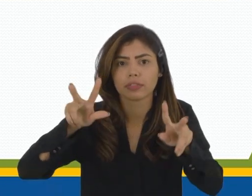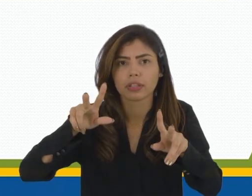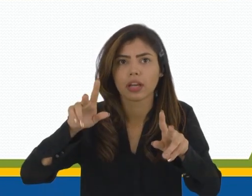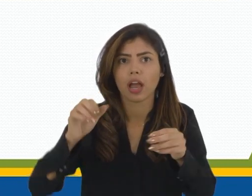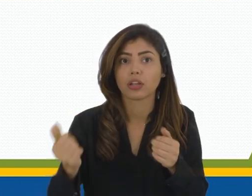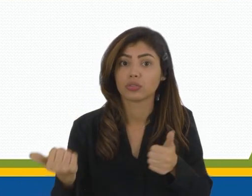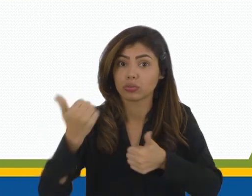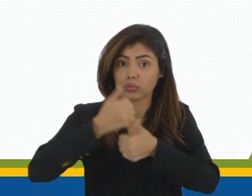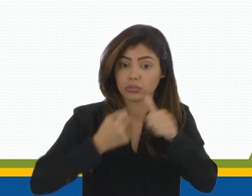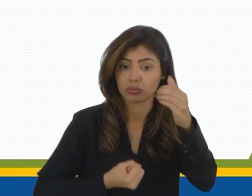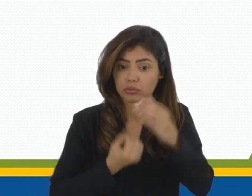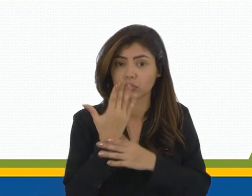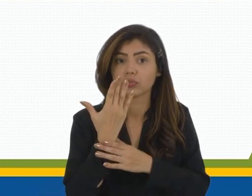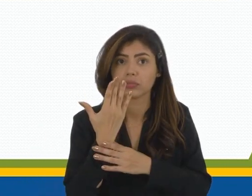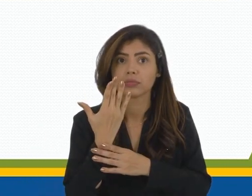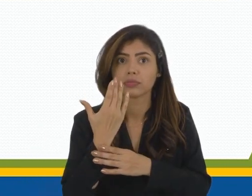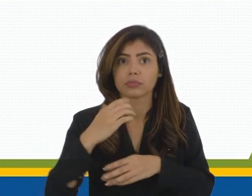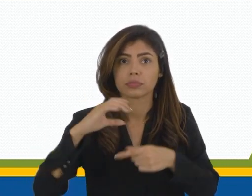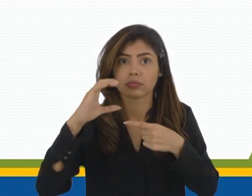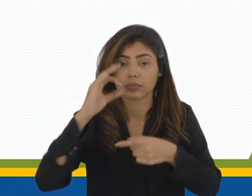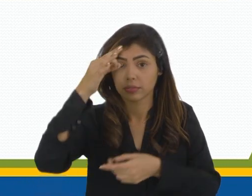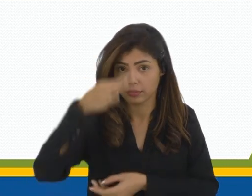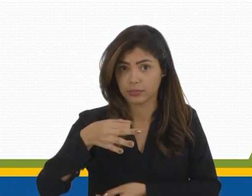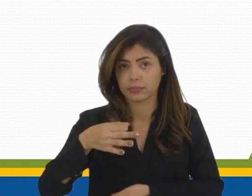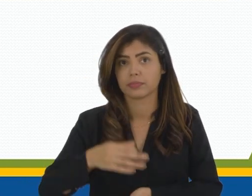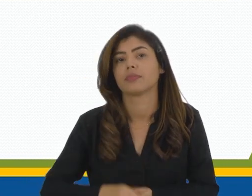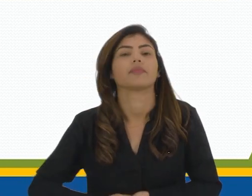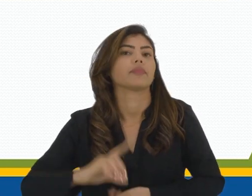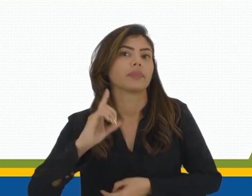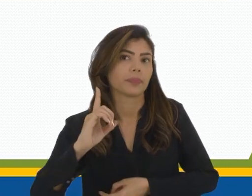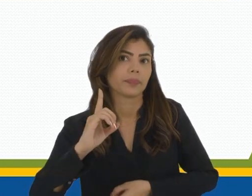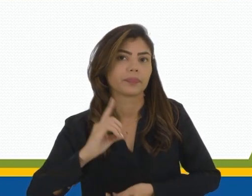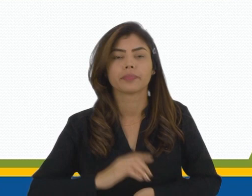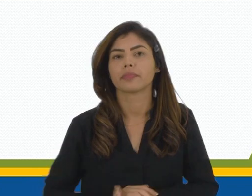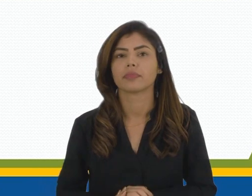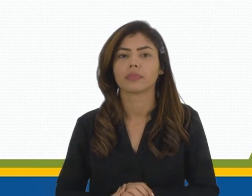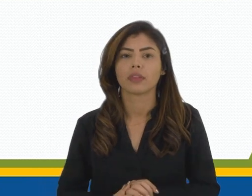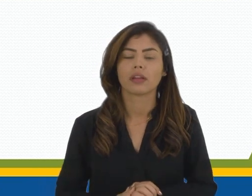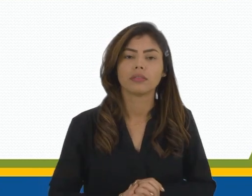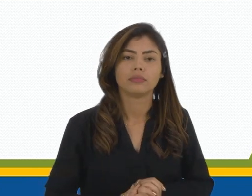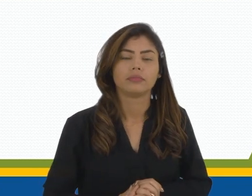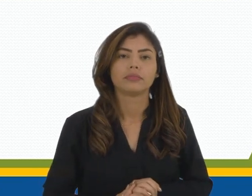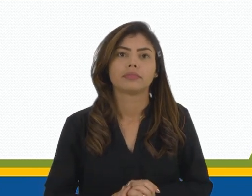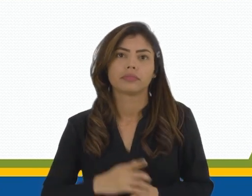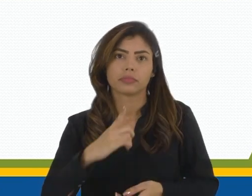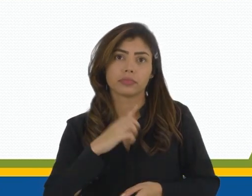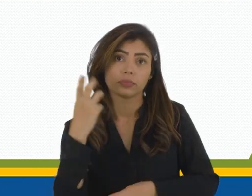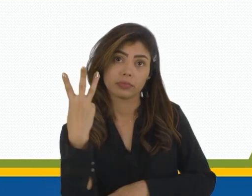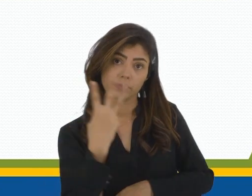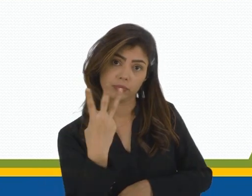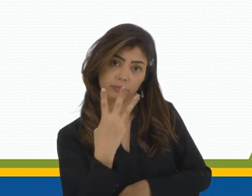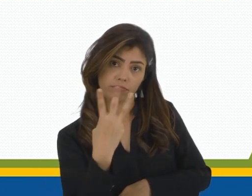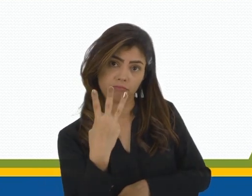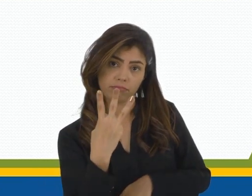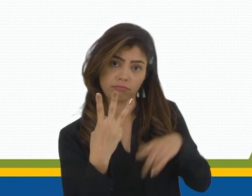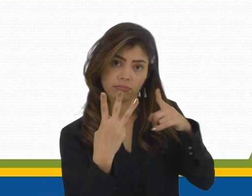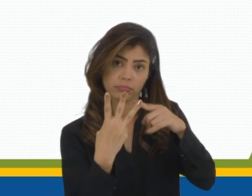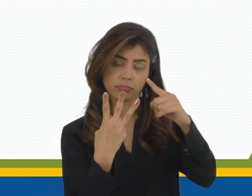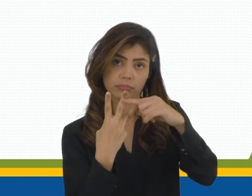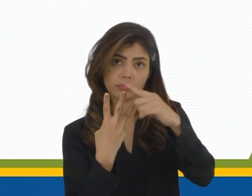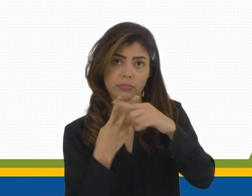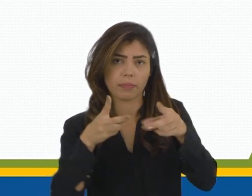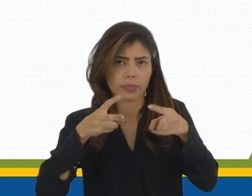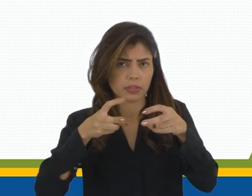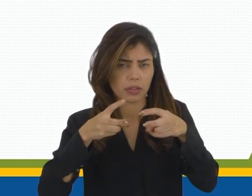uma substância composta. Então, a letra C é correta. Letra D. No diagrama D, temos 3 elementos químicos. Se